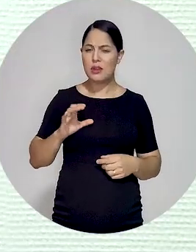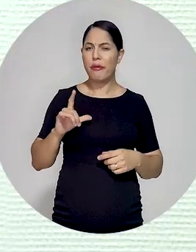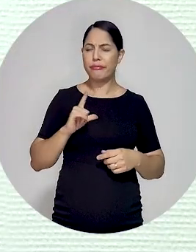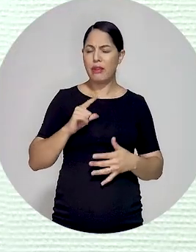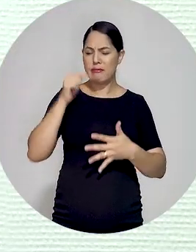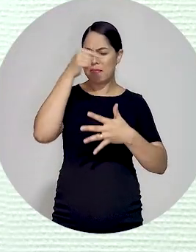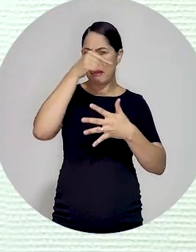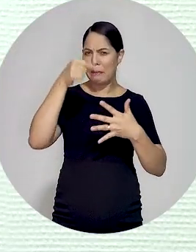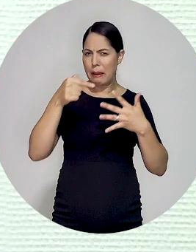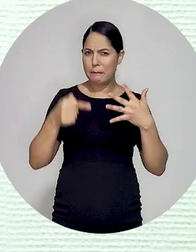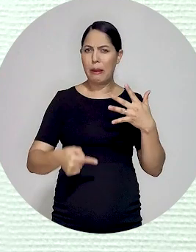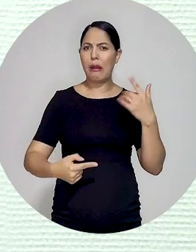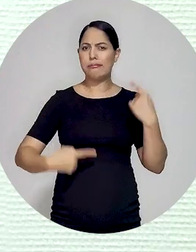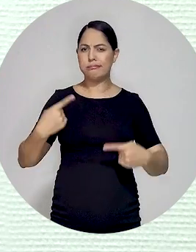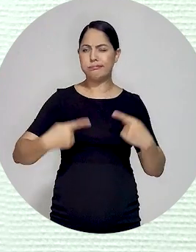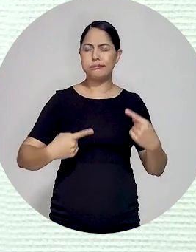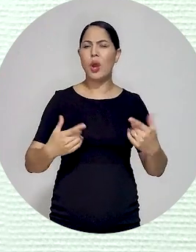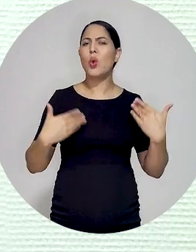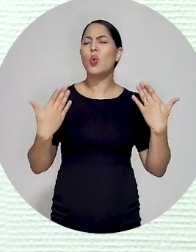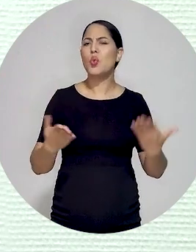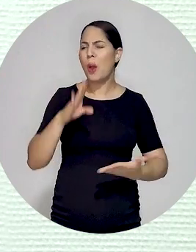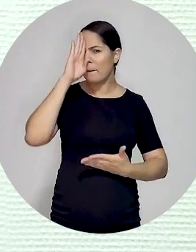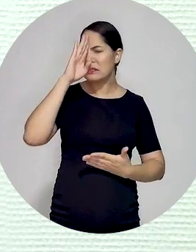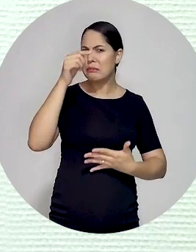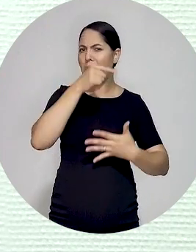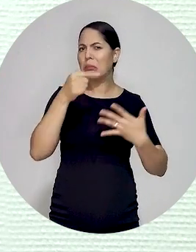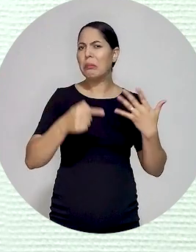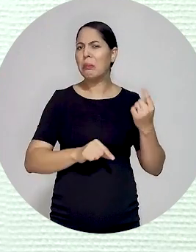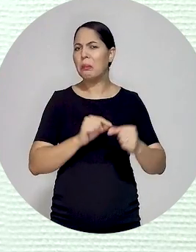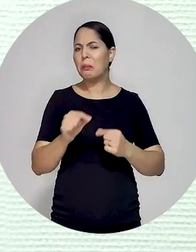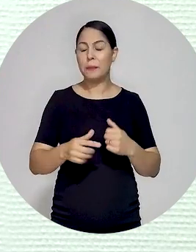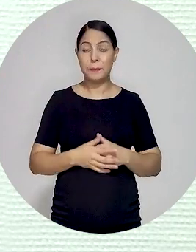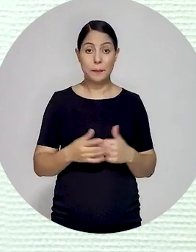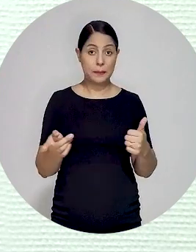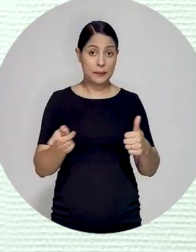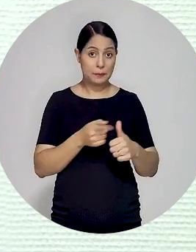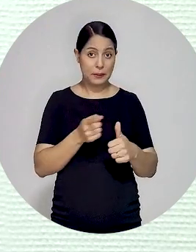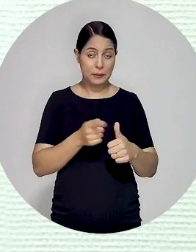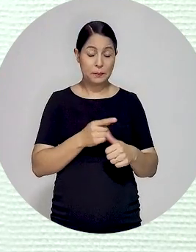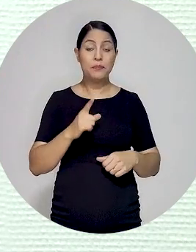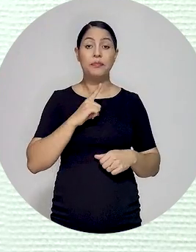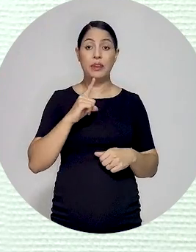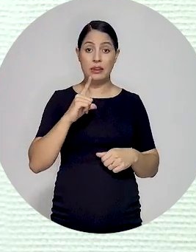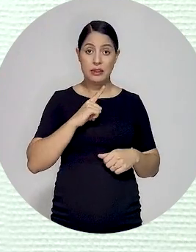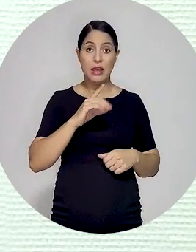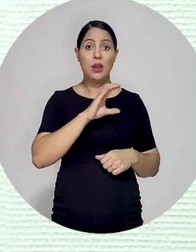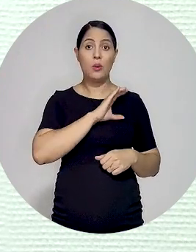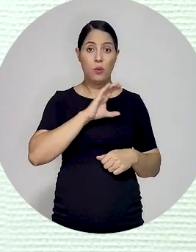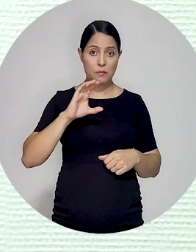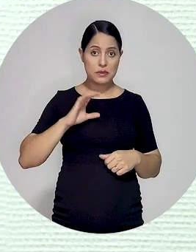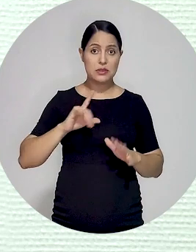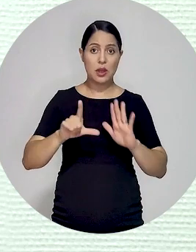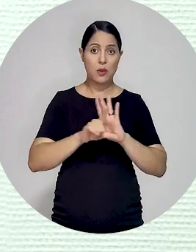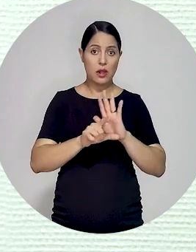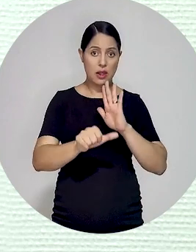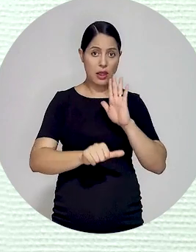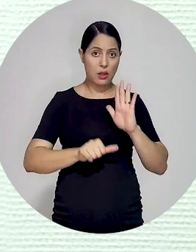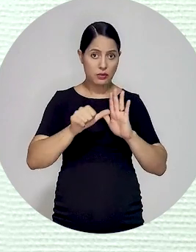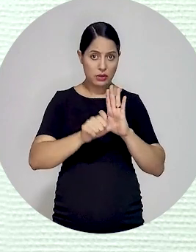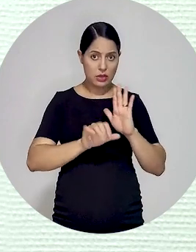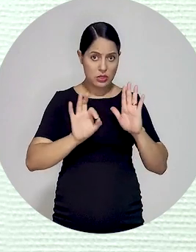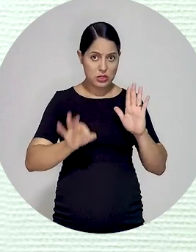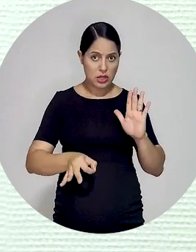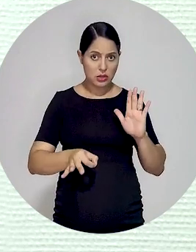foram os principais pontos debatidos? A demanda que tem chegado à comissão diz respeito a